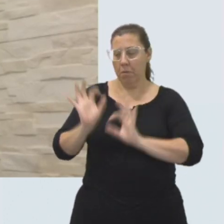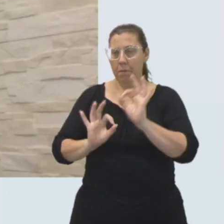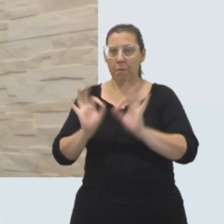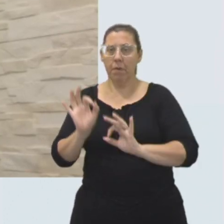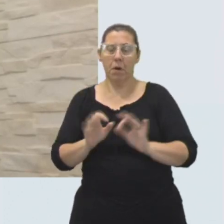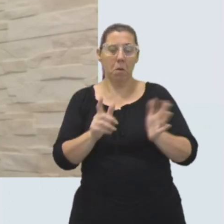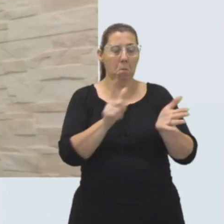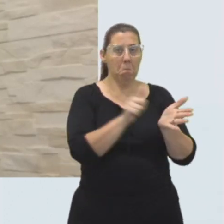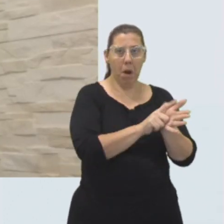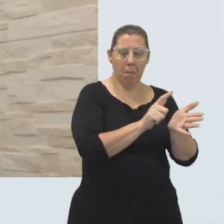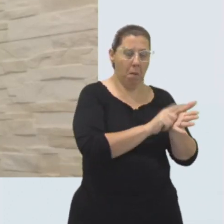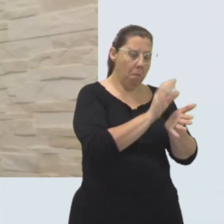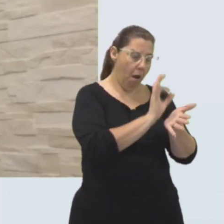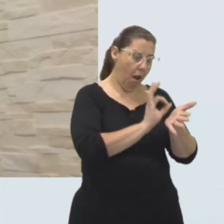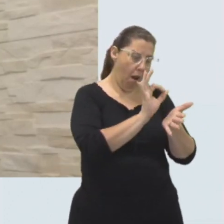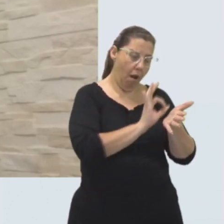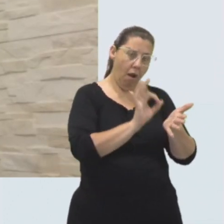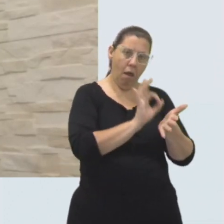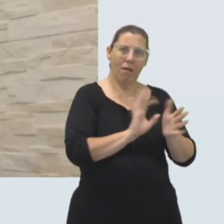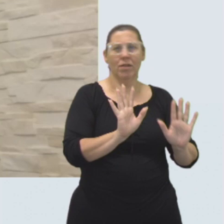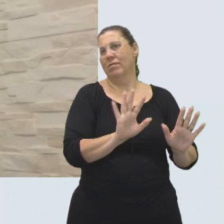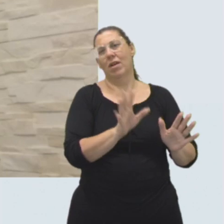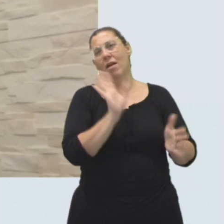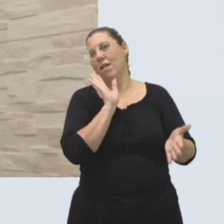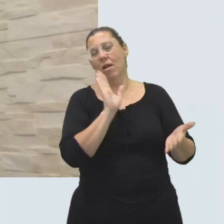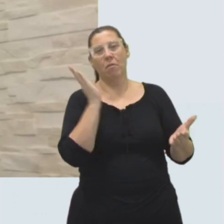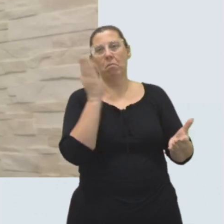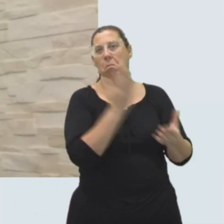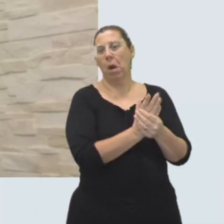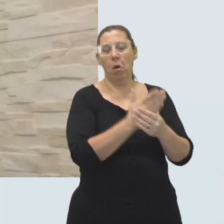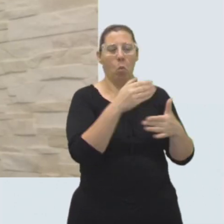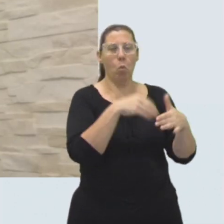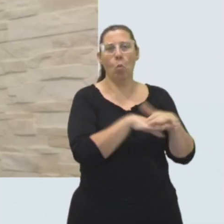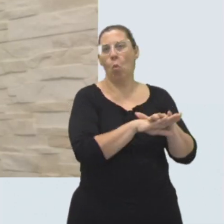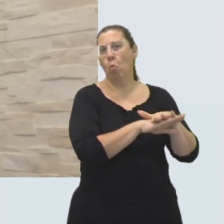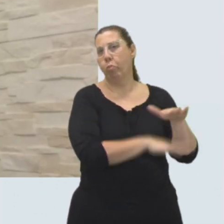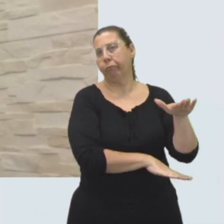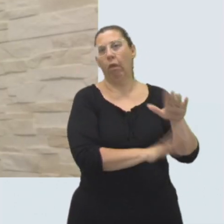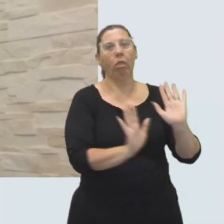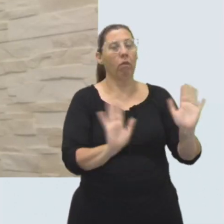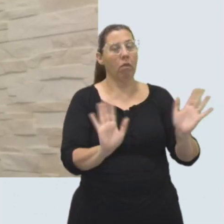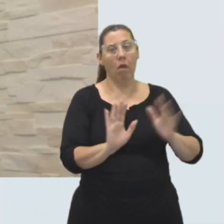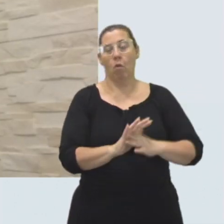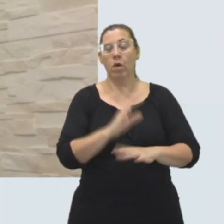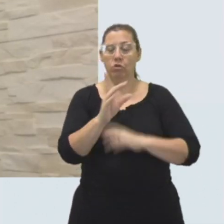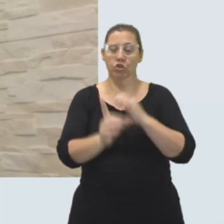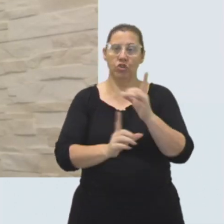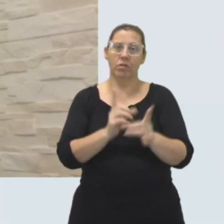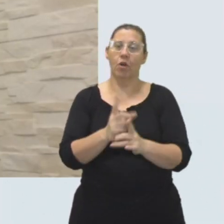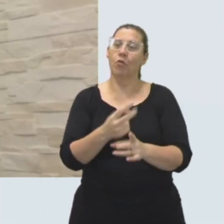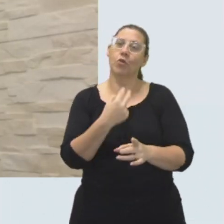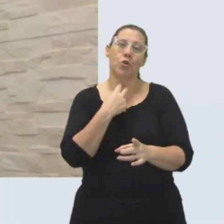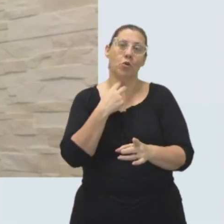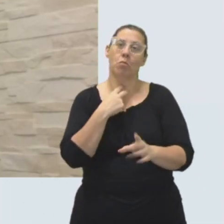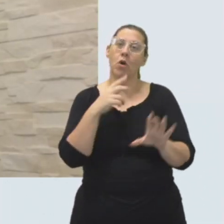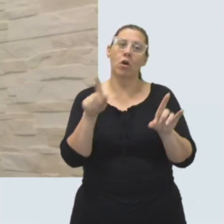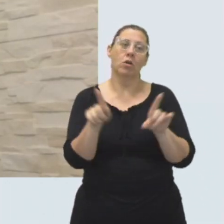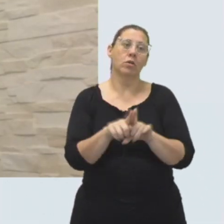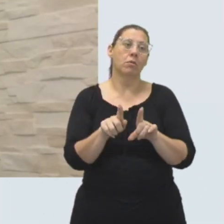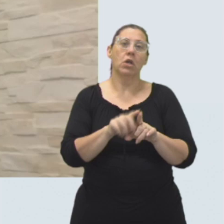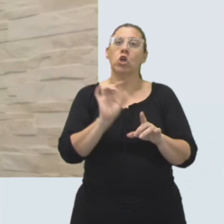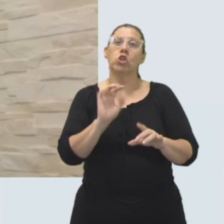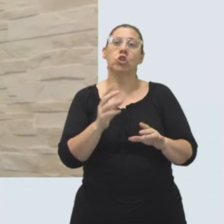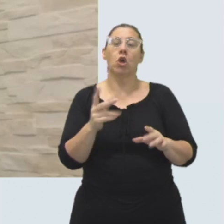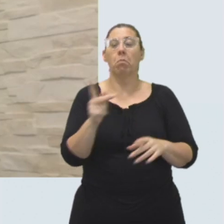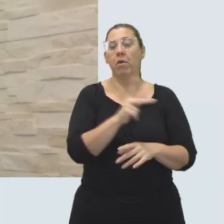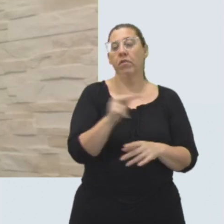papel, não é legal que ela fique no caderno, na gaveta de alguém. A narrativa digital não deve transitar apenas entre